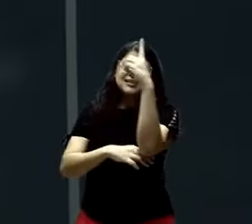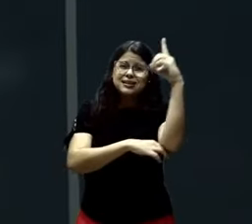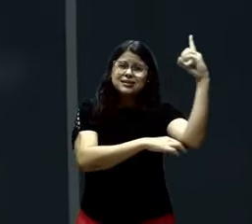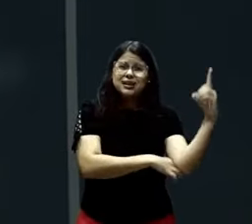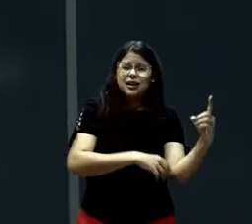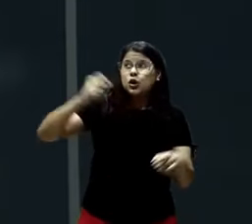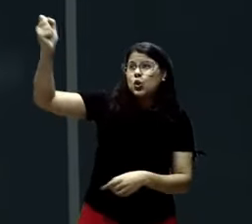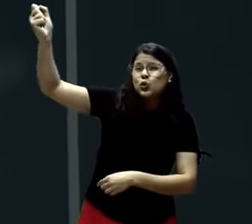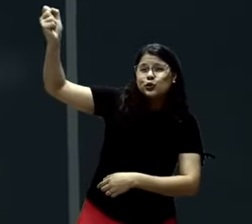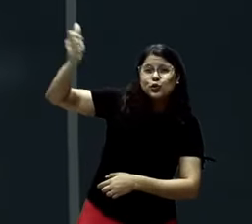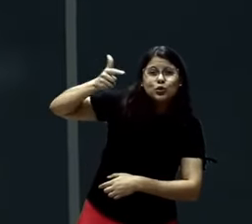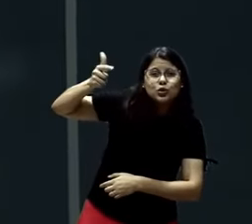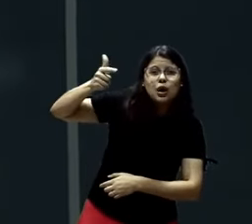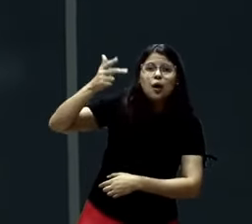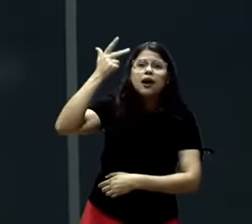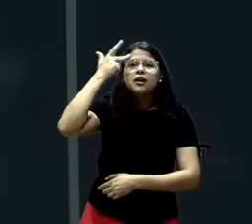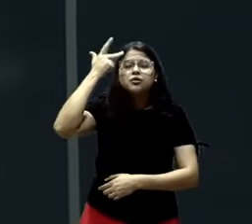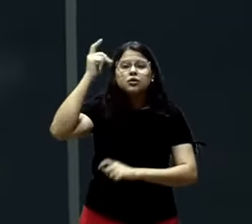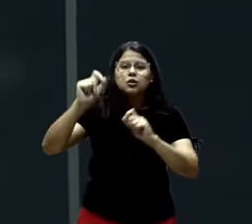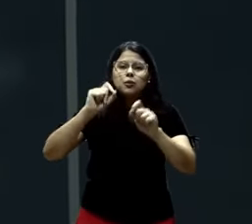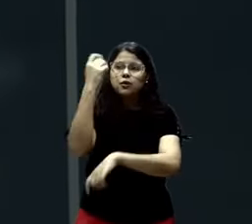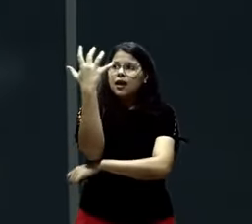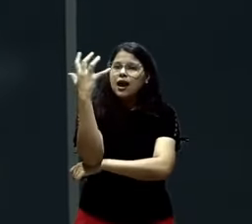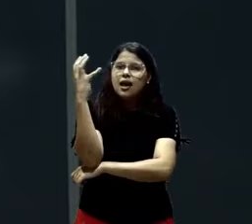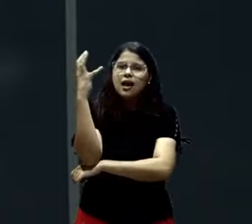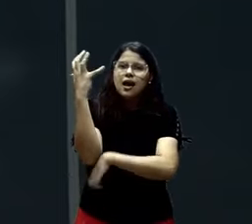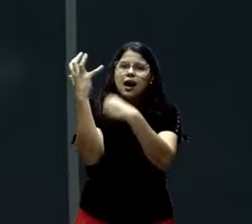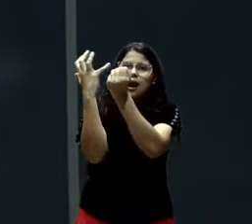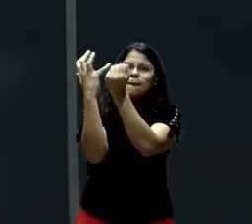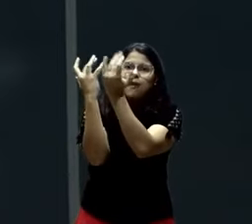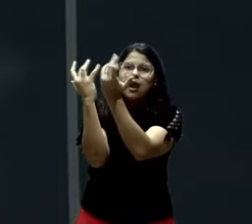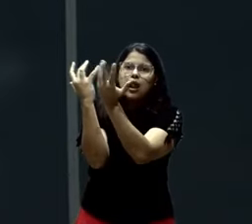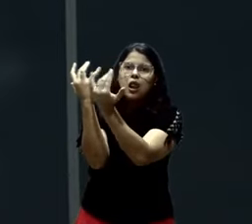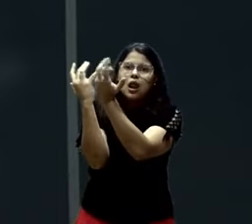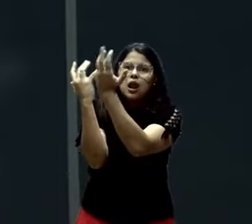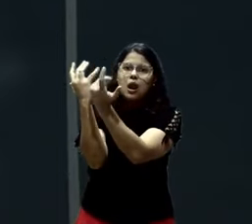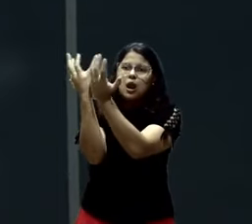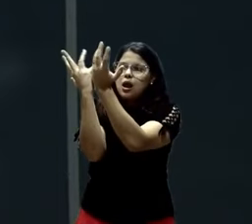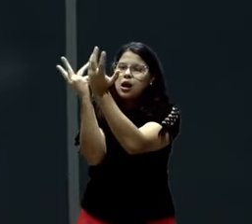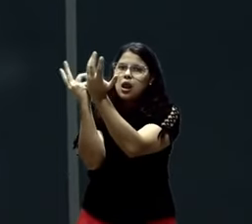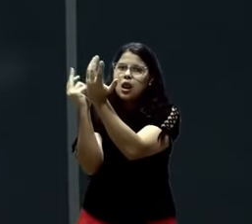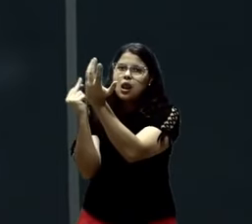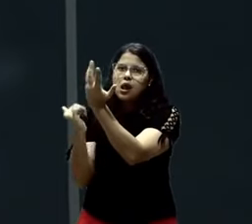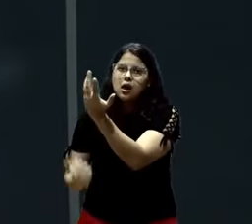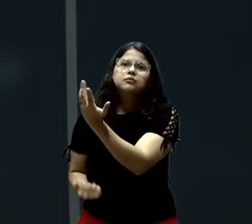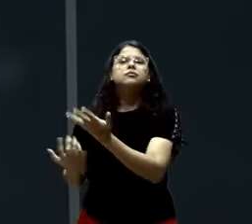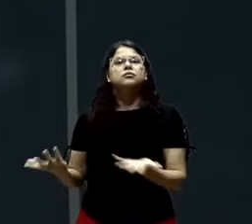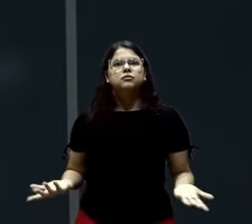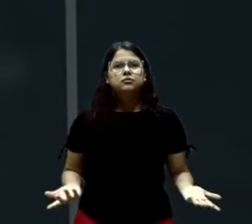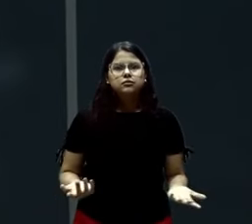arbusto, devido ao calor, pegar fogo. Aquilo pegava fogo,